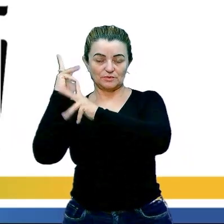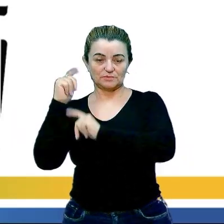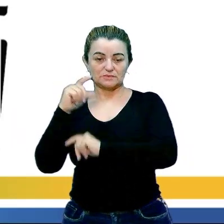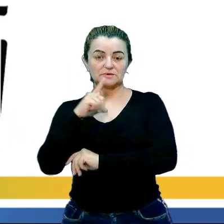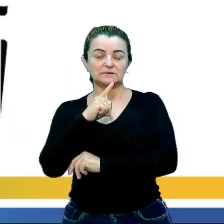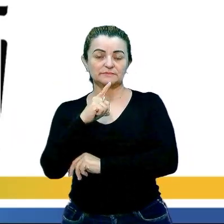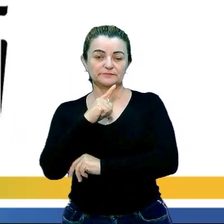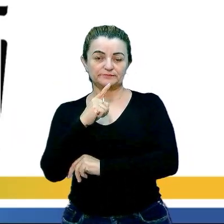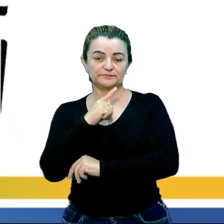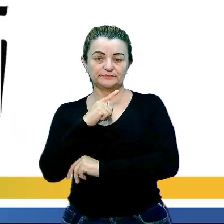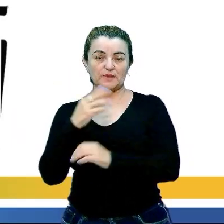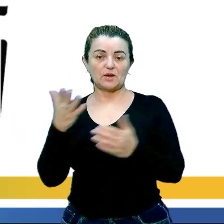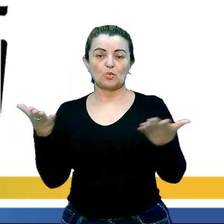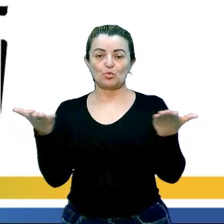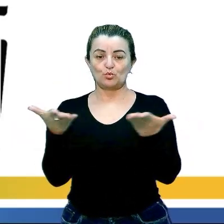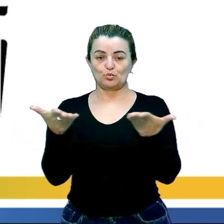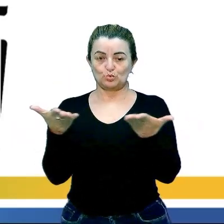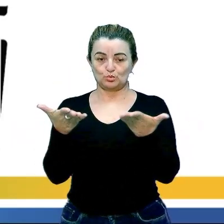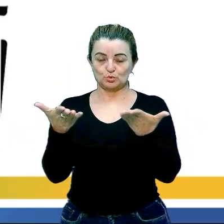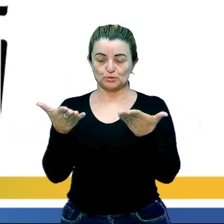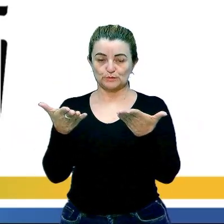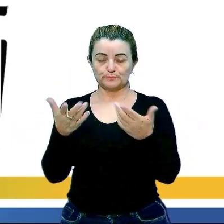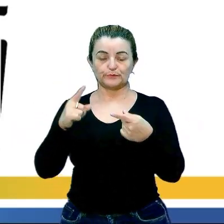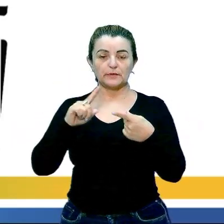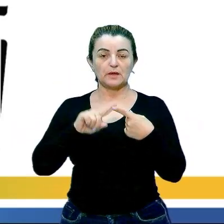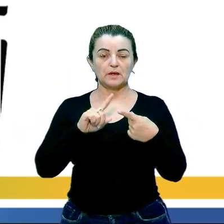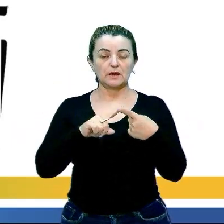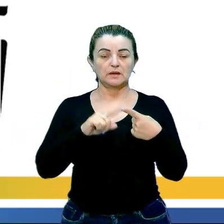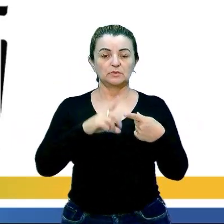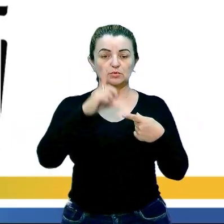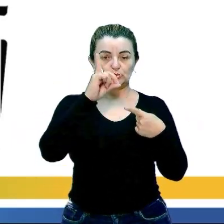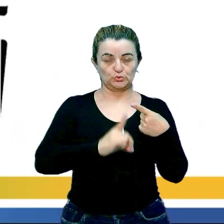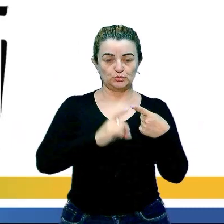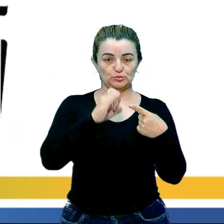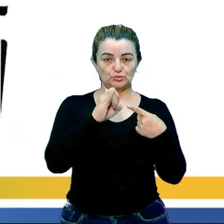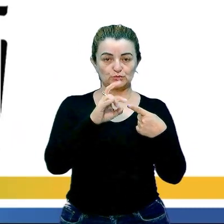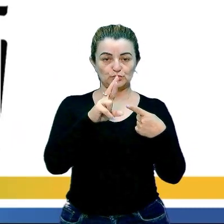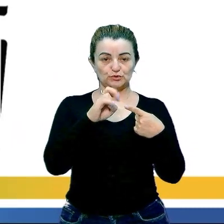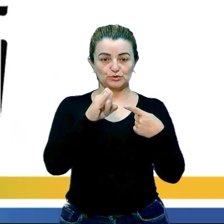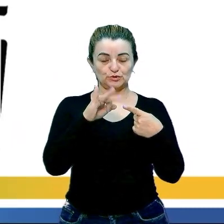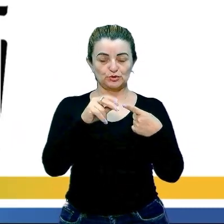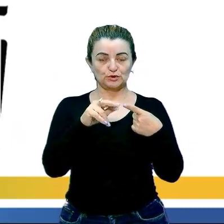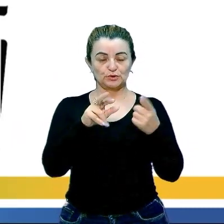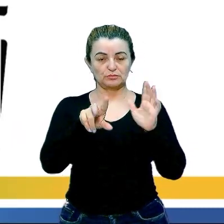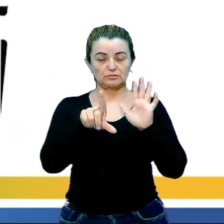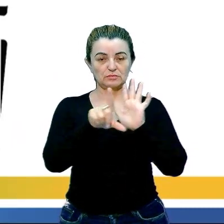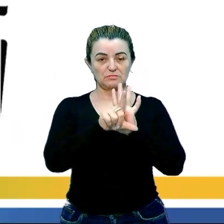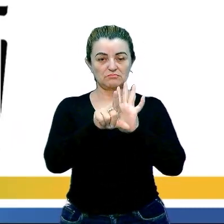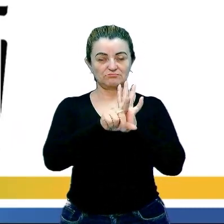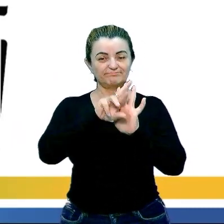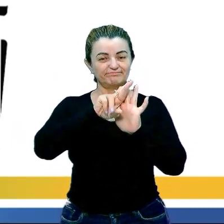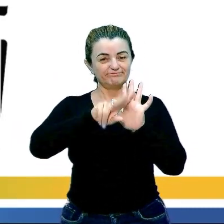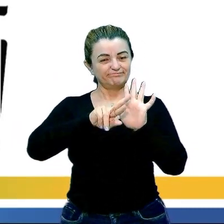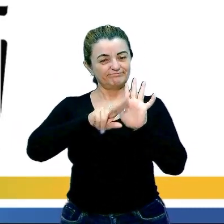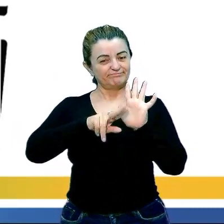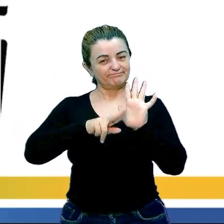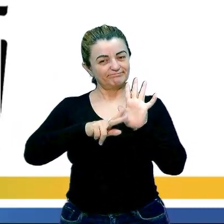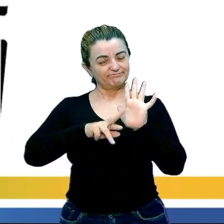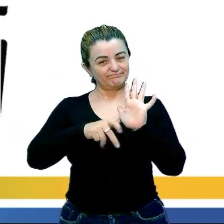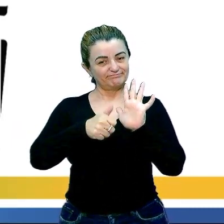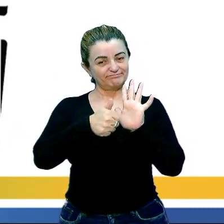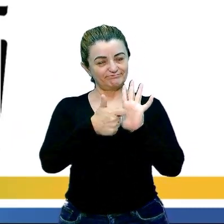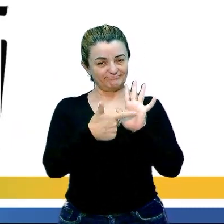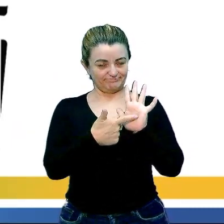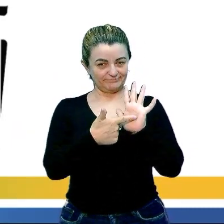nós temos na atualidade. O direito, lembrem lá das leis das 12 tábuas que nós falamos na República, né,